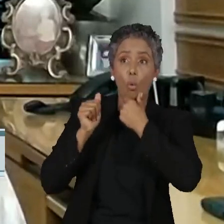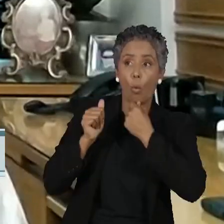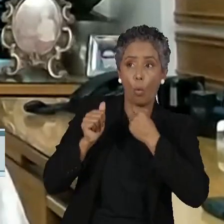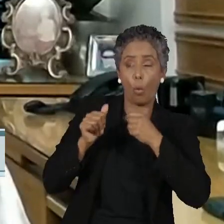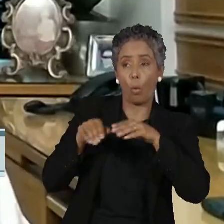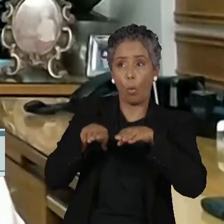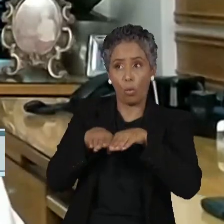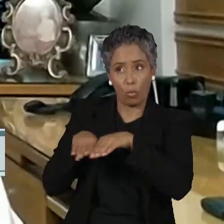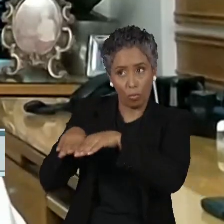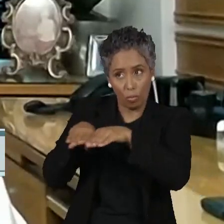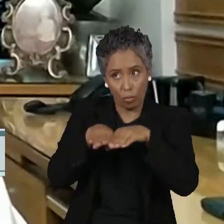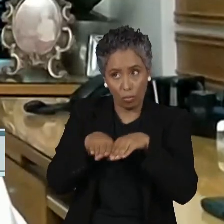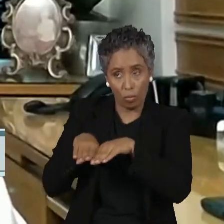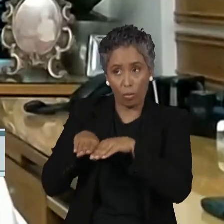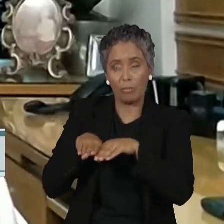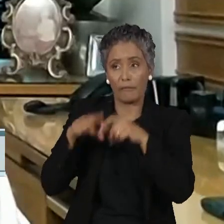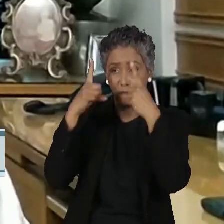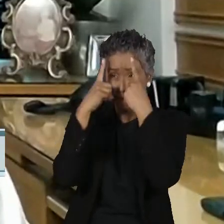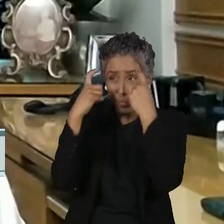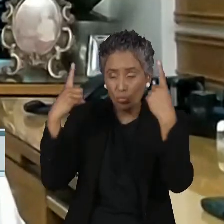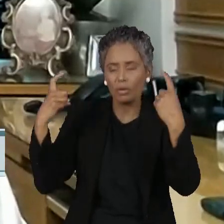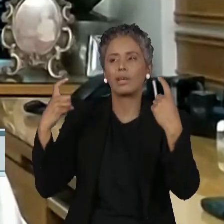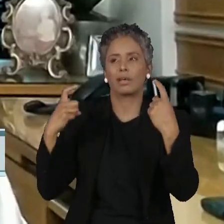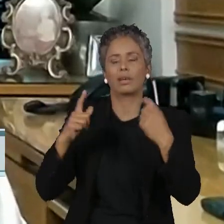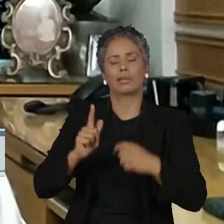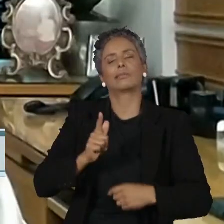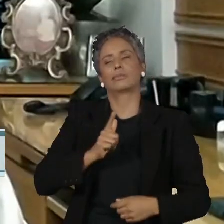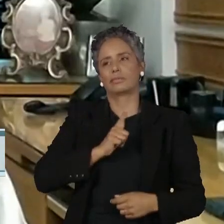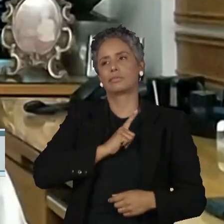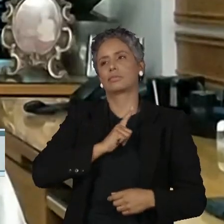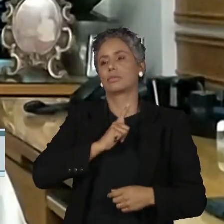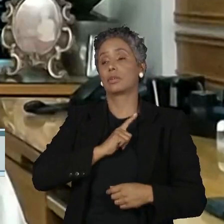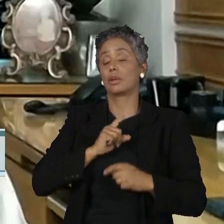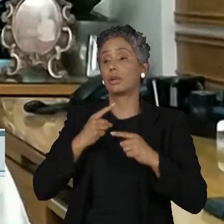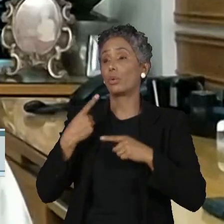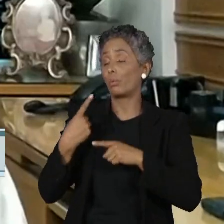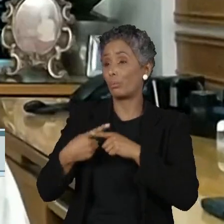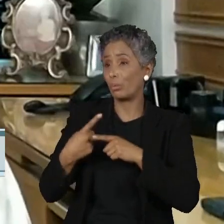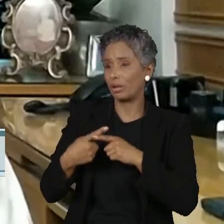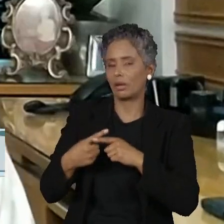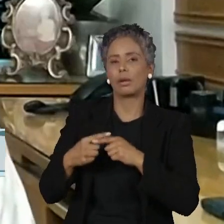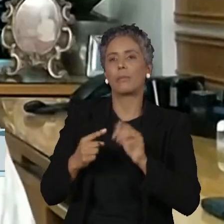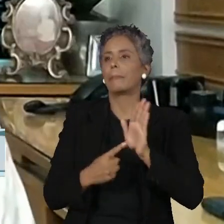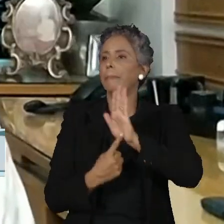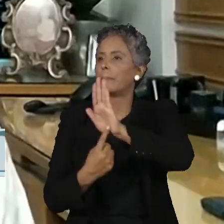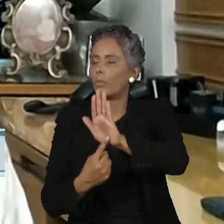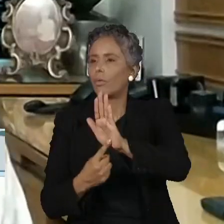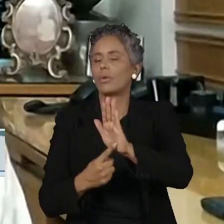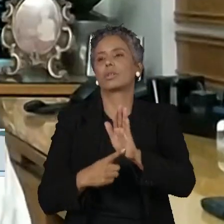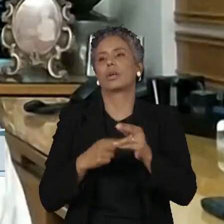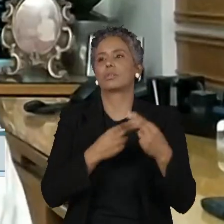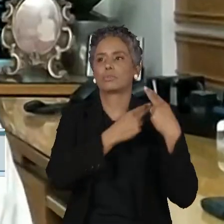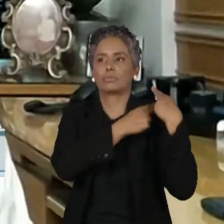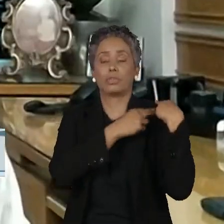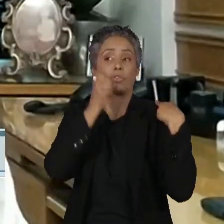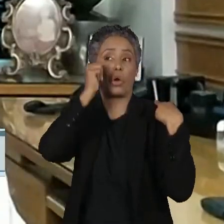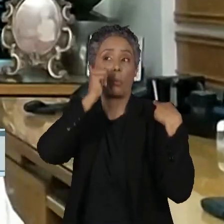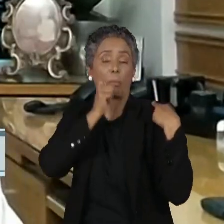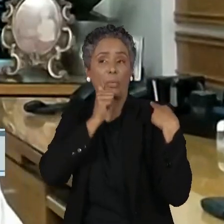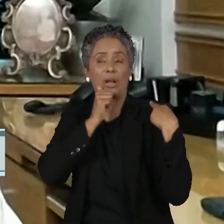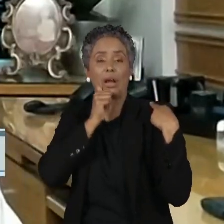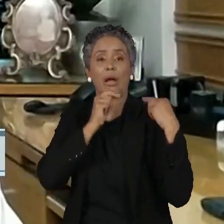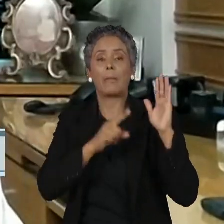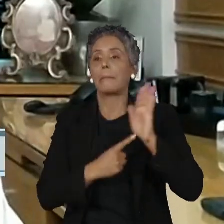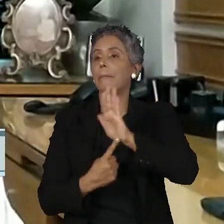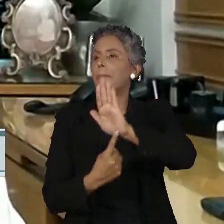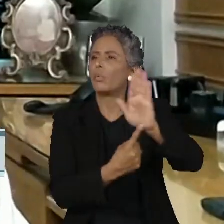como um todo, que ela entende que o papel social da mulher, ele ainda é de submissão, ele não é ao